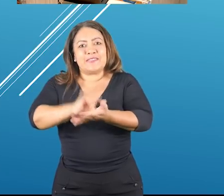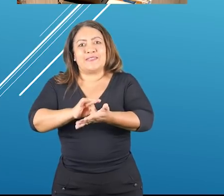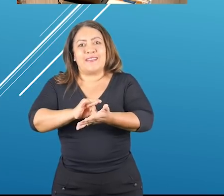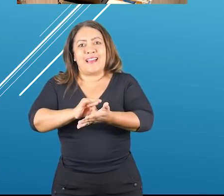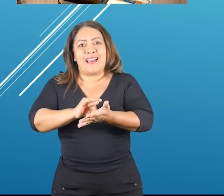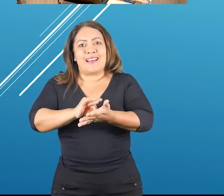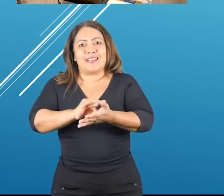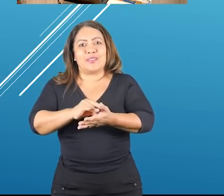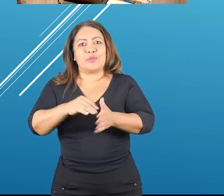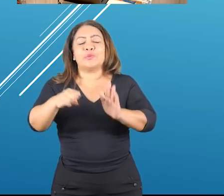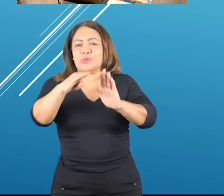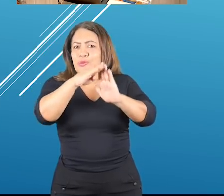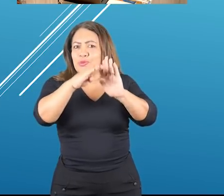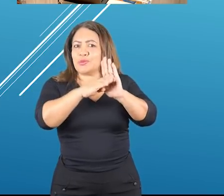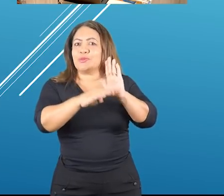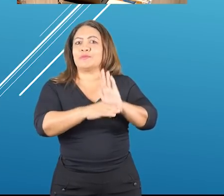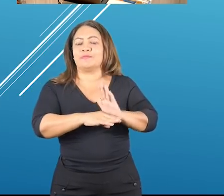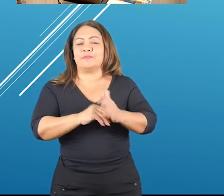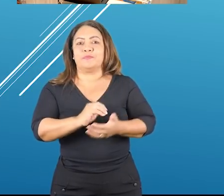esses princípios.